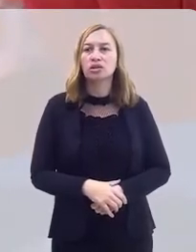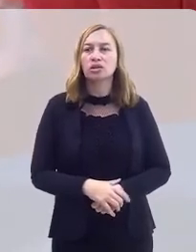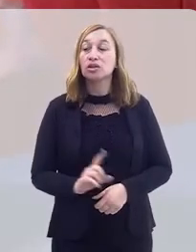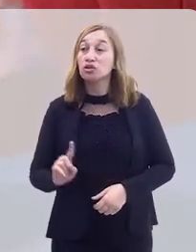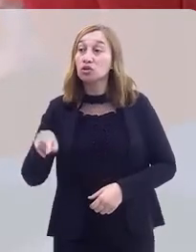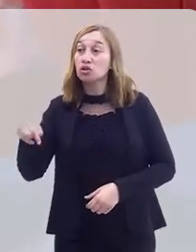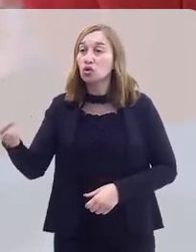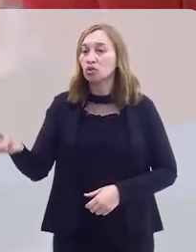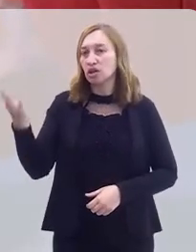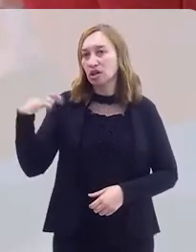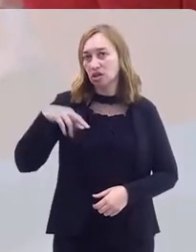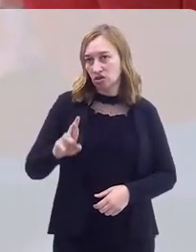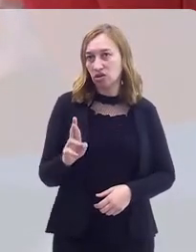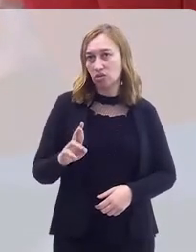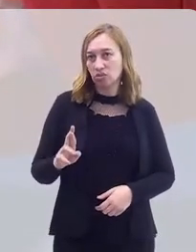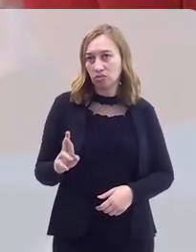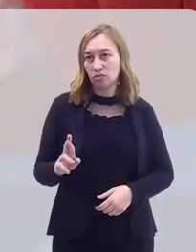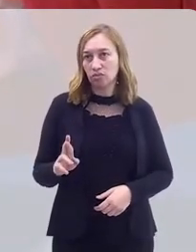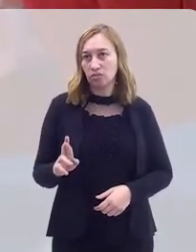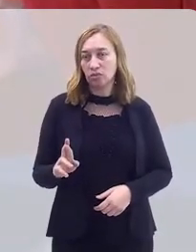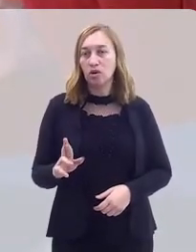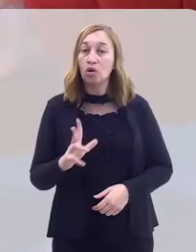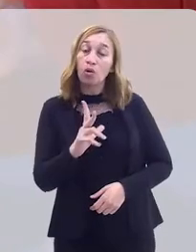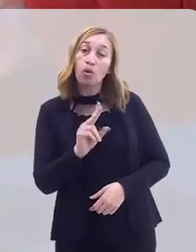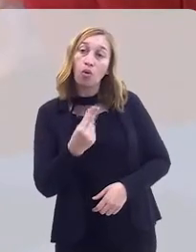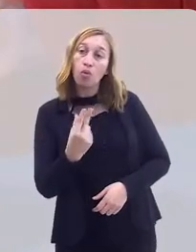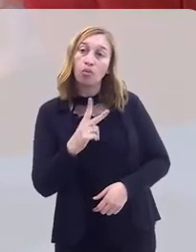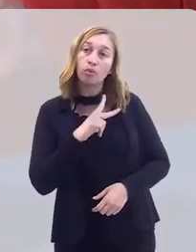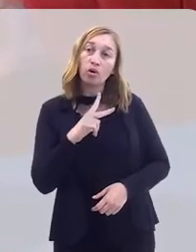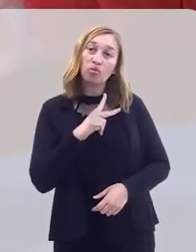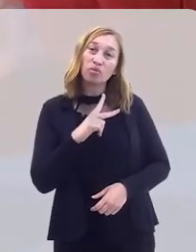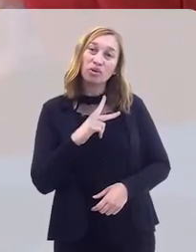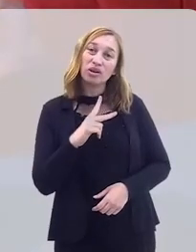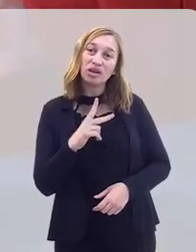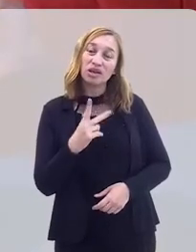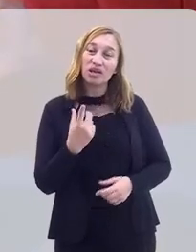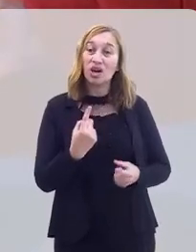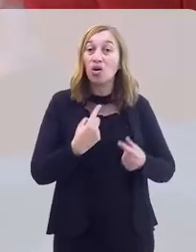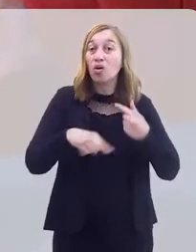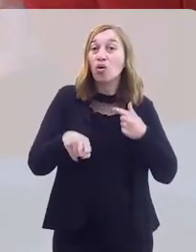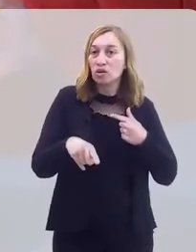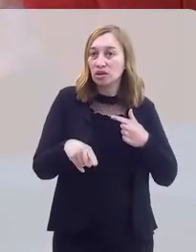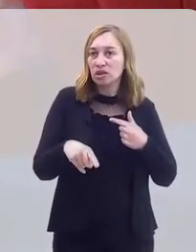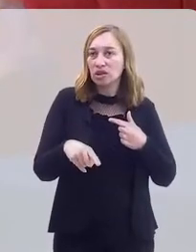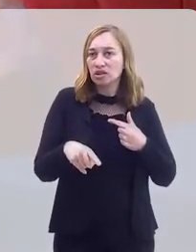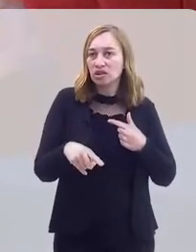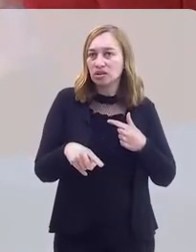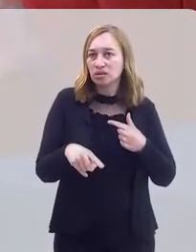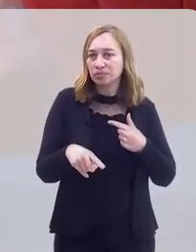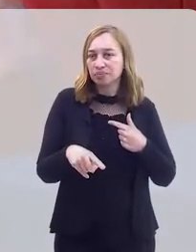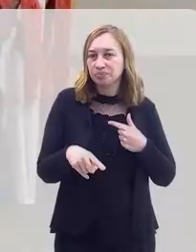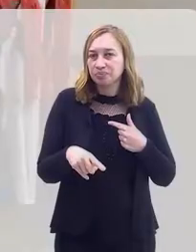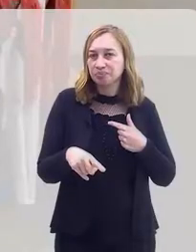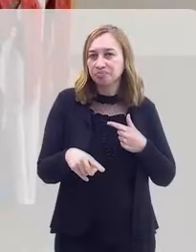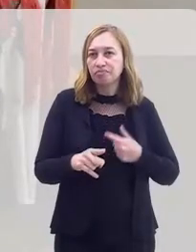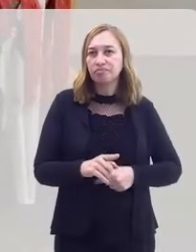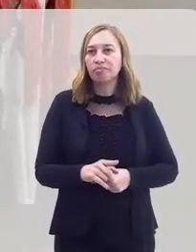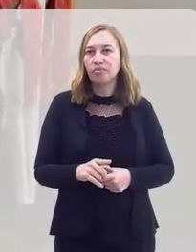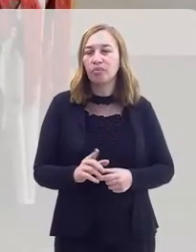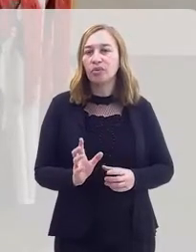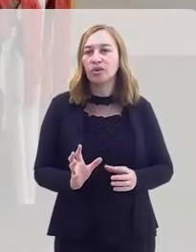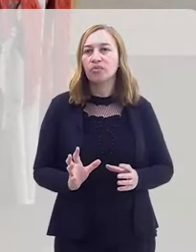e fosse de uma outra religião, ou uma religião própria? Ia chocar um pouquinho, ia contra, né,